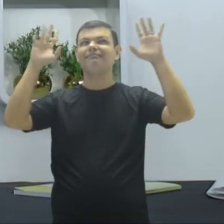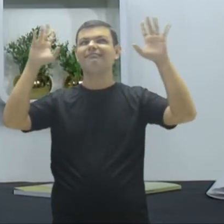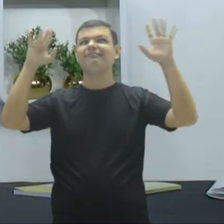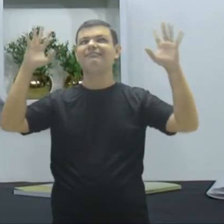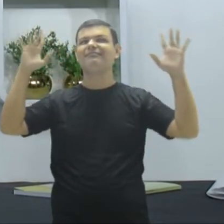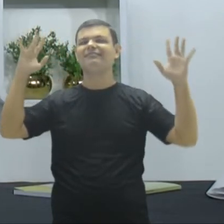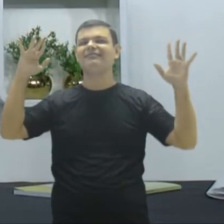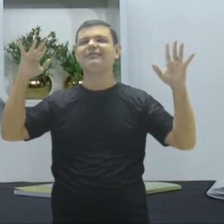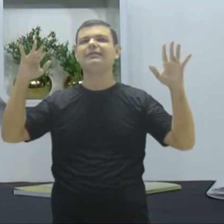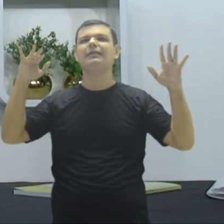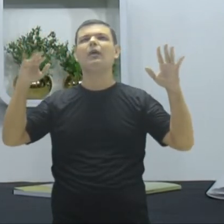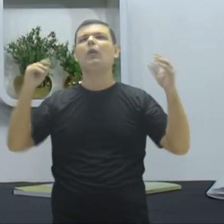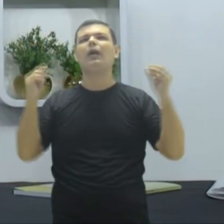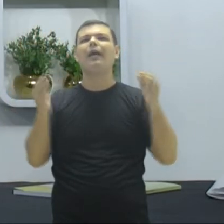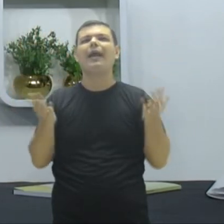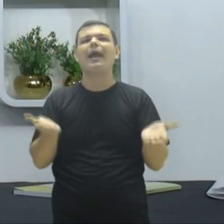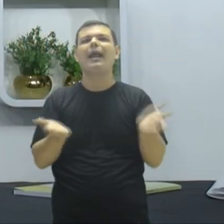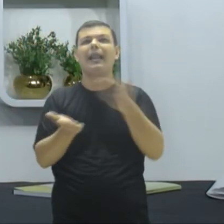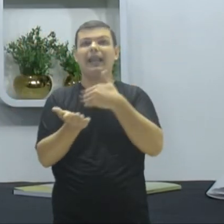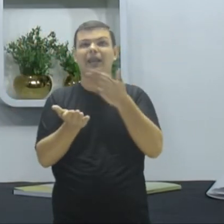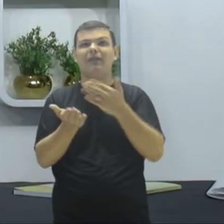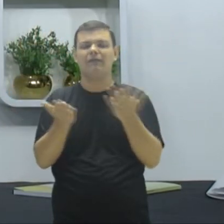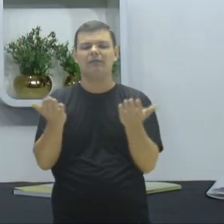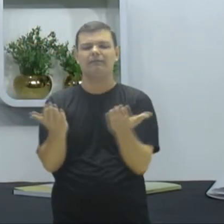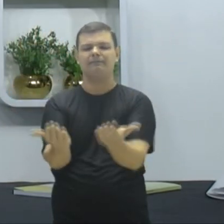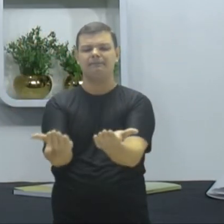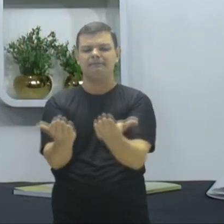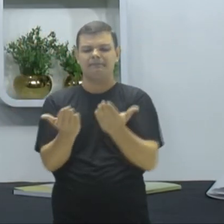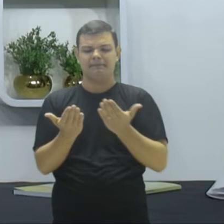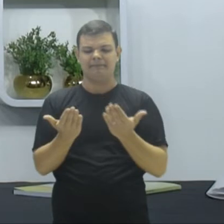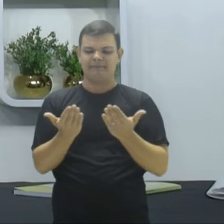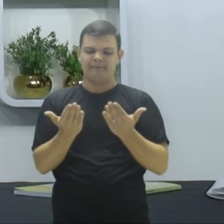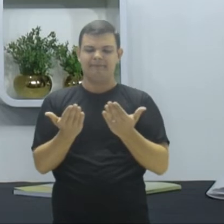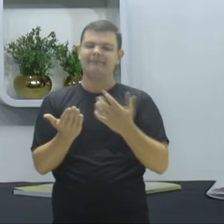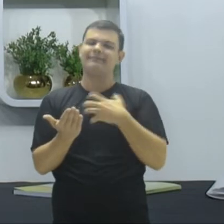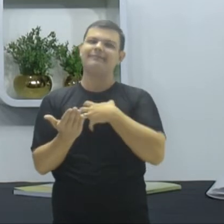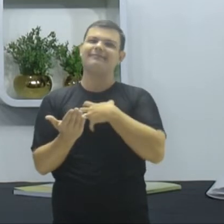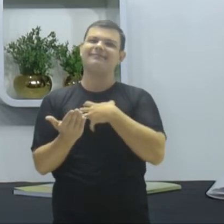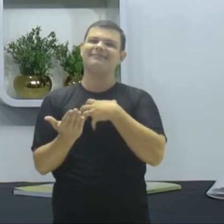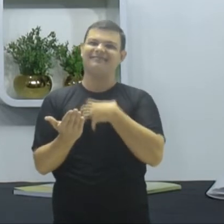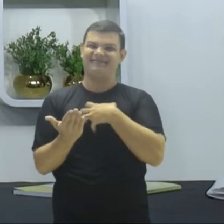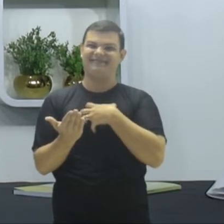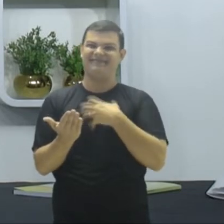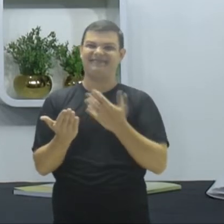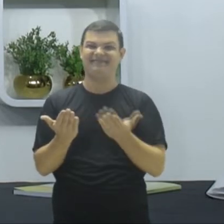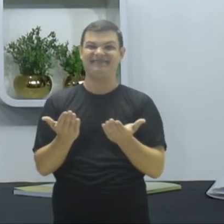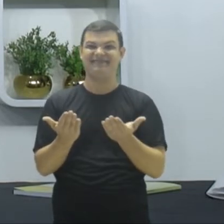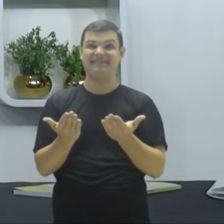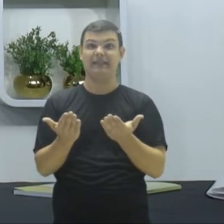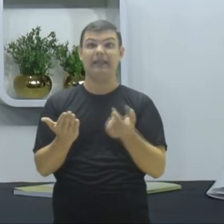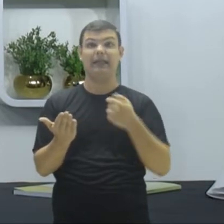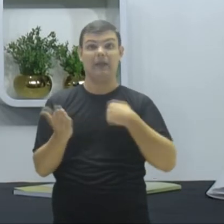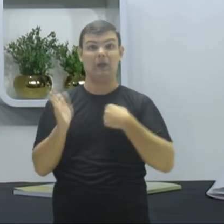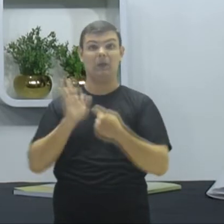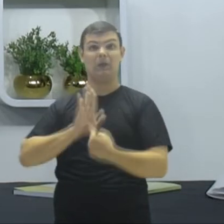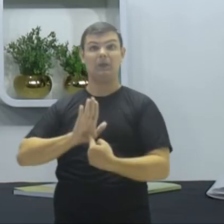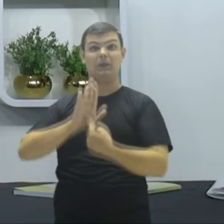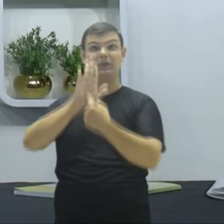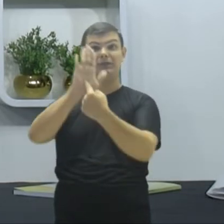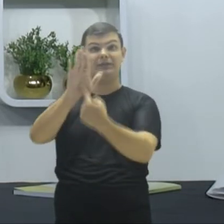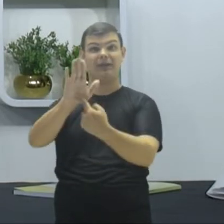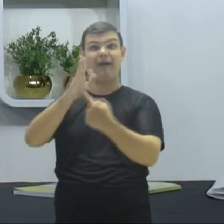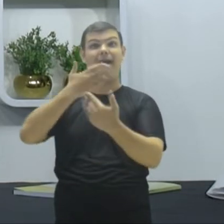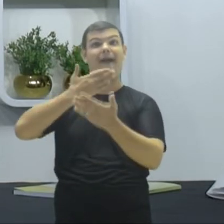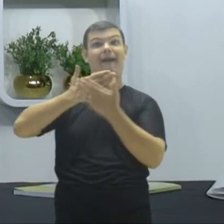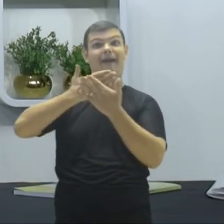vocês estão com este livro aqui, ó, na palma das mãos. eu vou mostrar para vocês a capa do